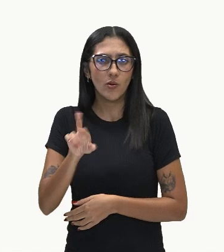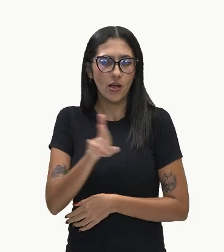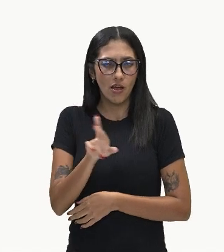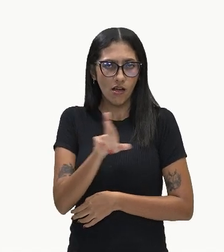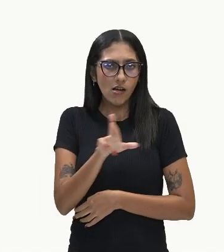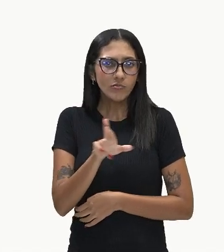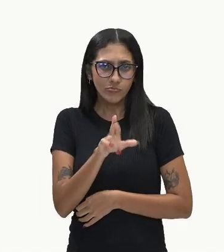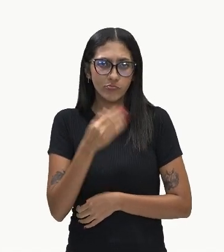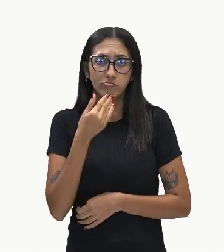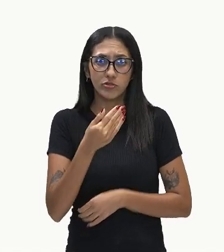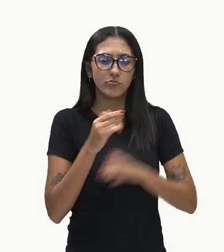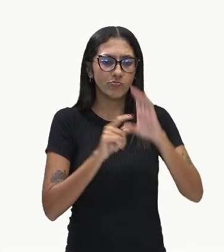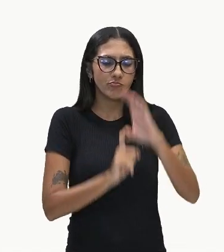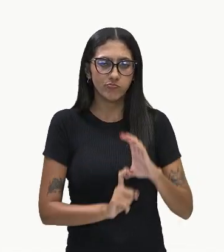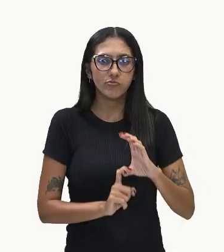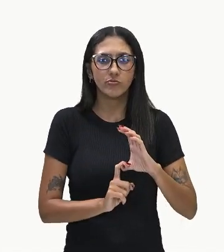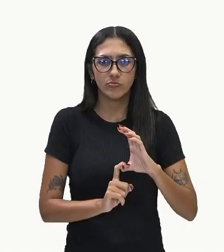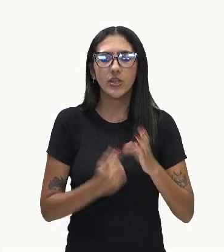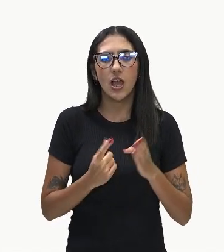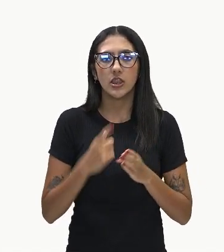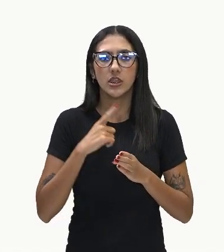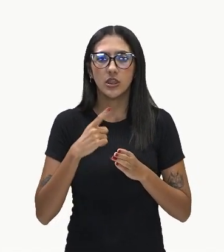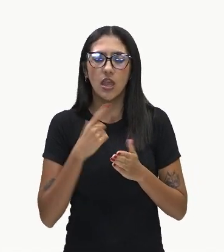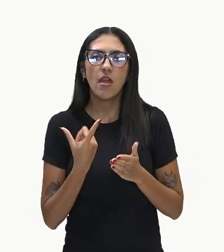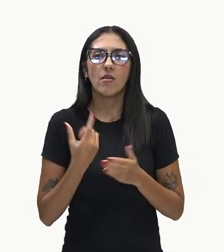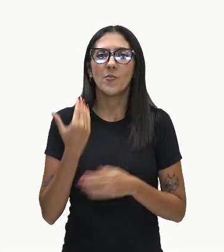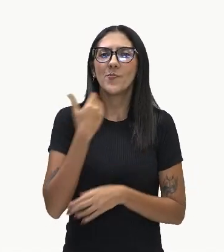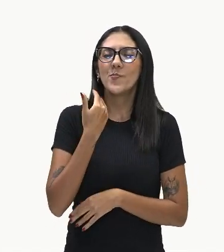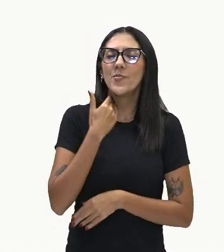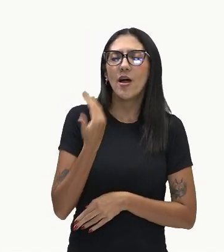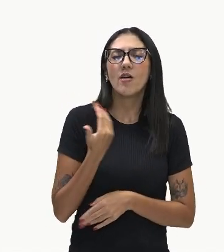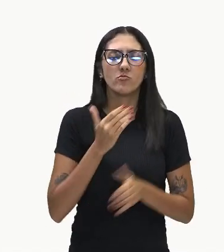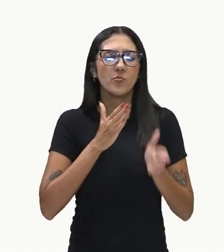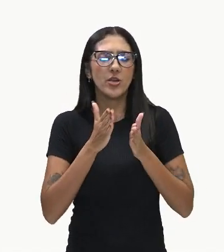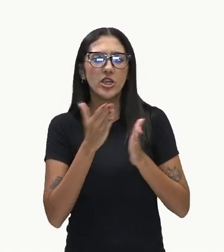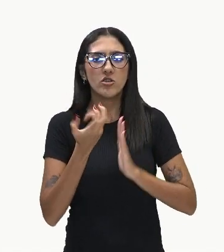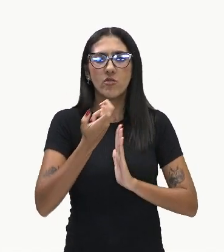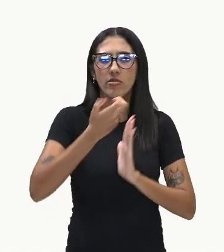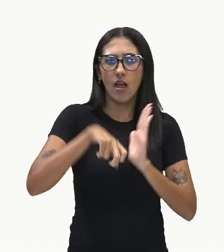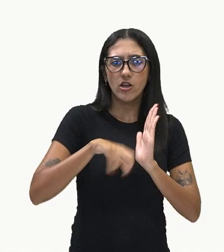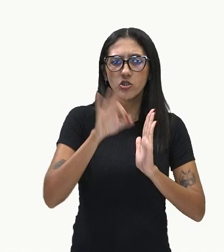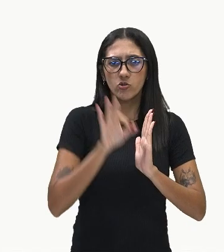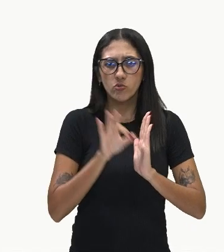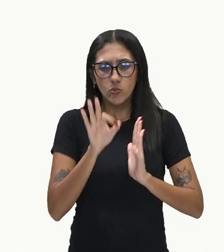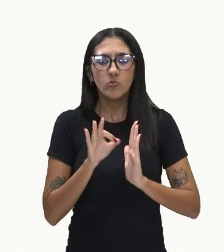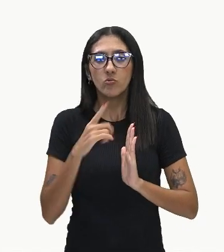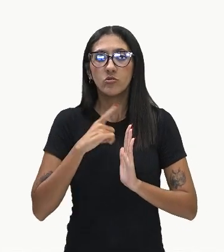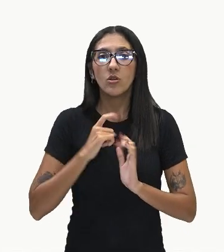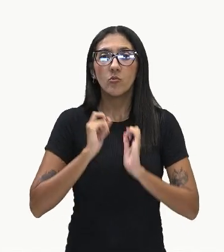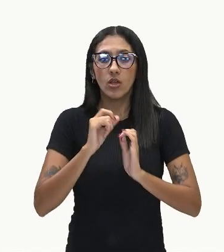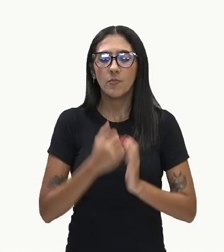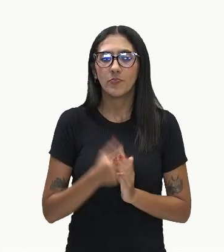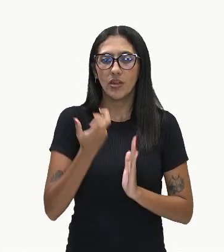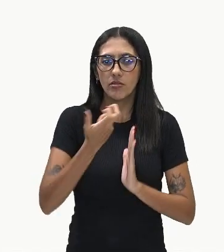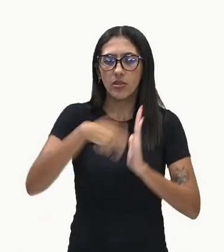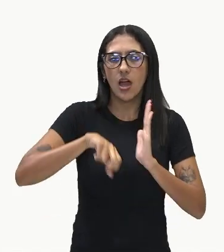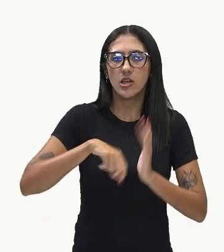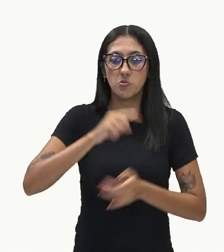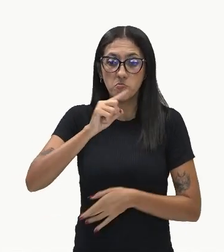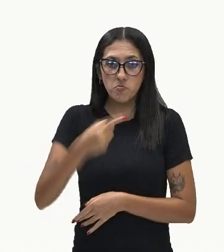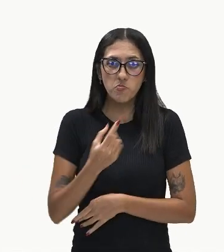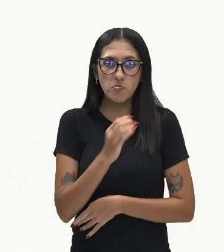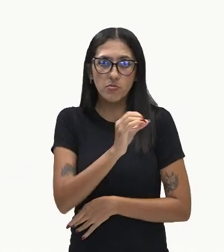tá? E aí, de acordo com a taxa do banco, né, o tempo, eu vou estar pagando de juros R$1.000 para o